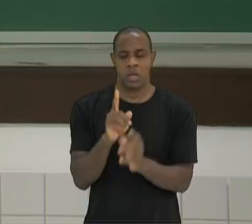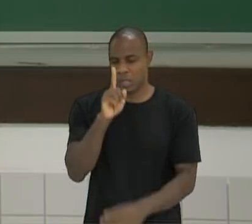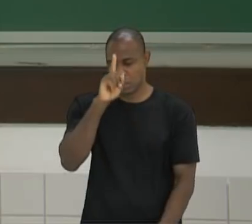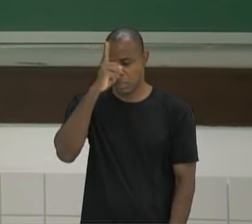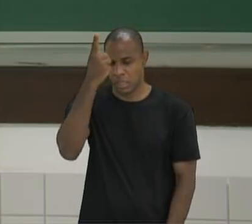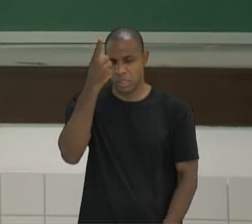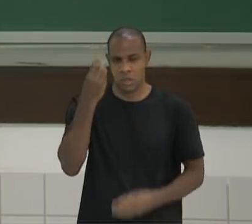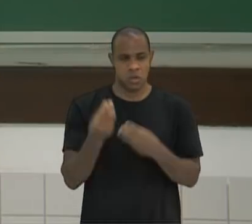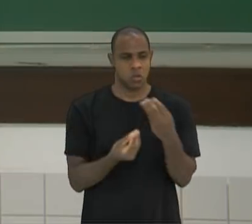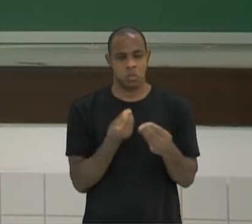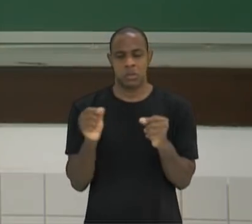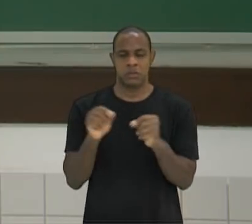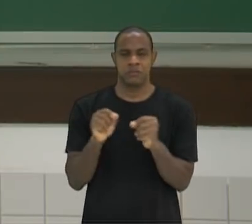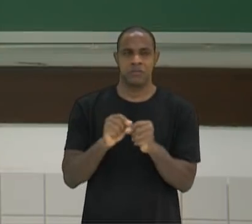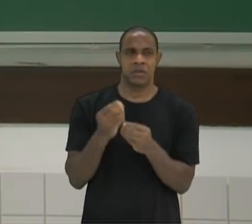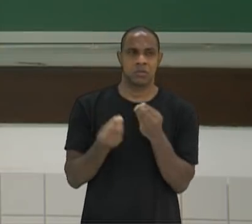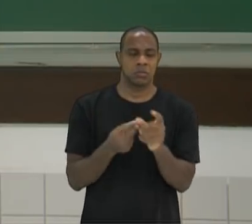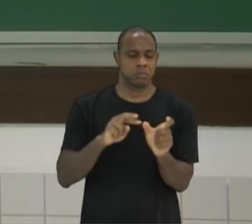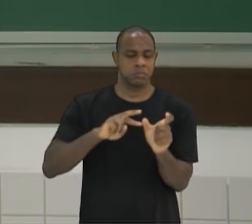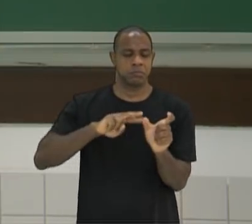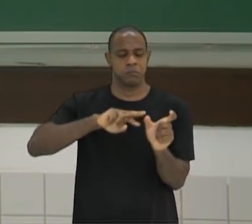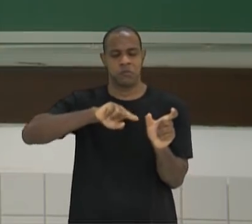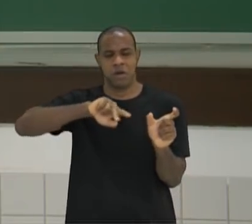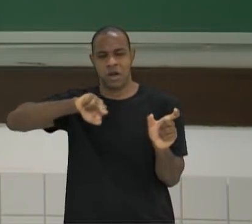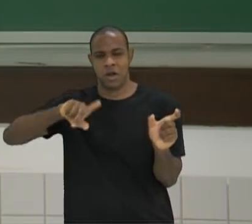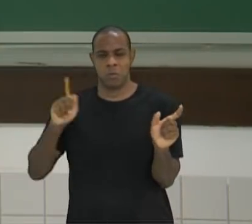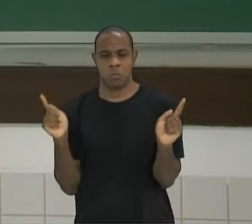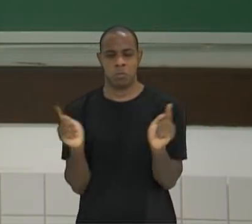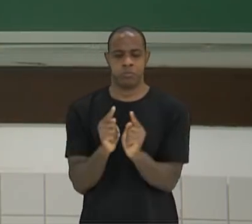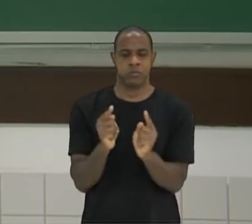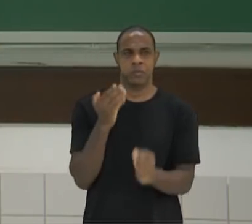ideias principais dos autores, certo?